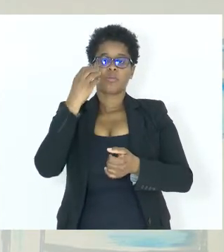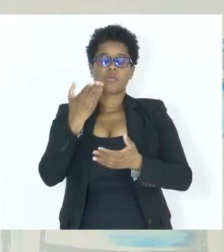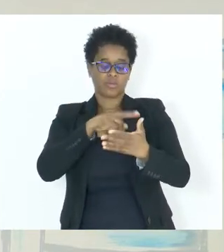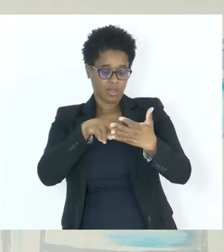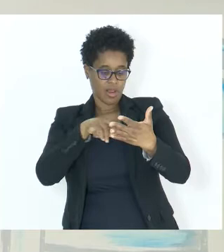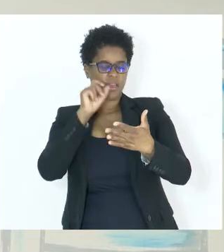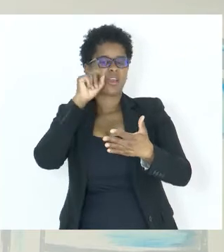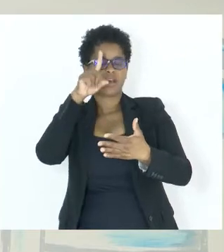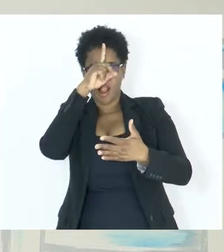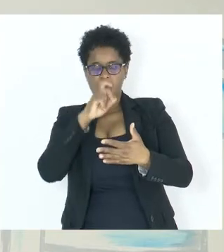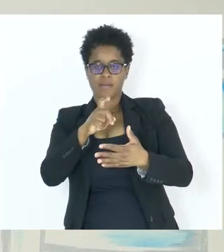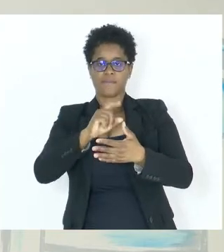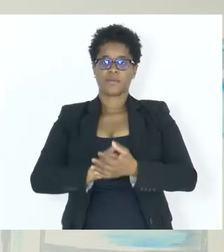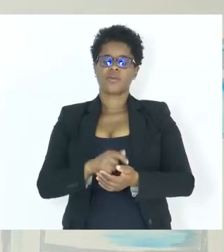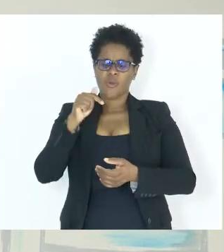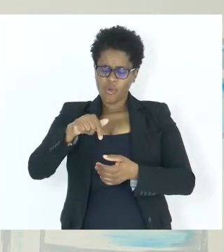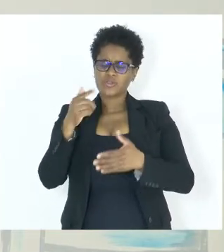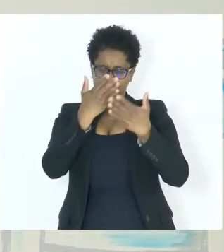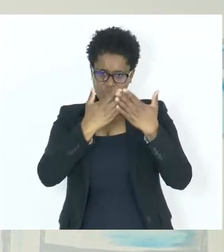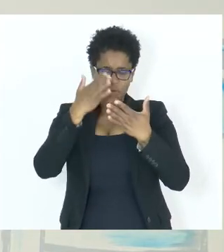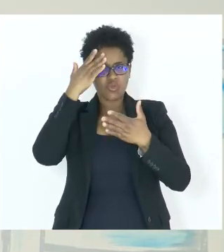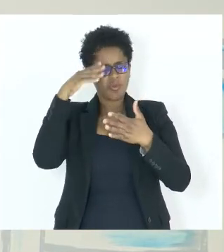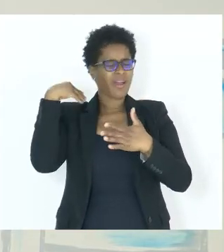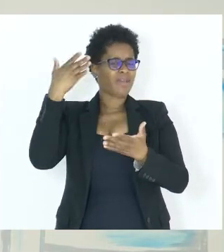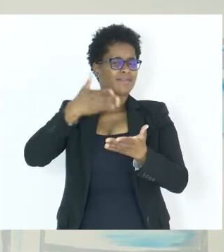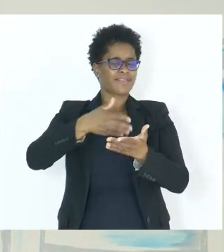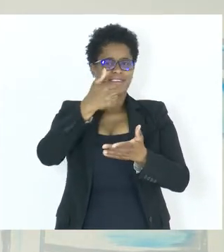lê? Alguém se lembra? Hoje estamos a estudar o número até